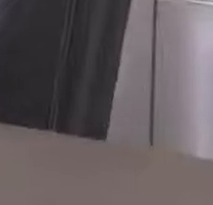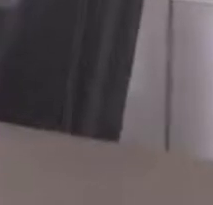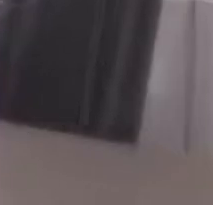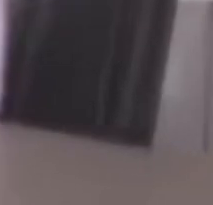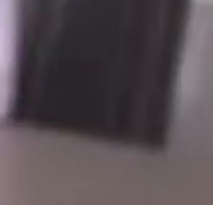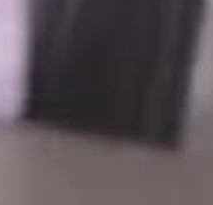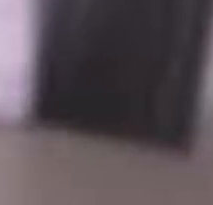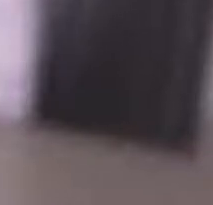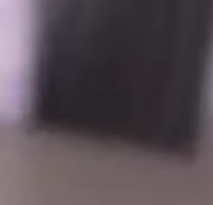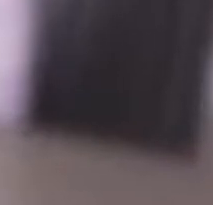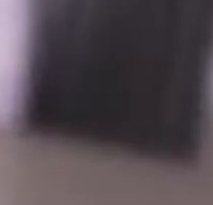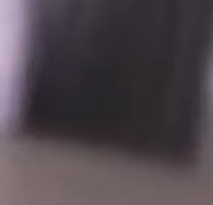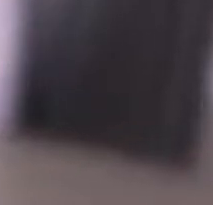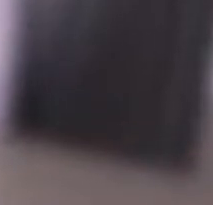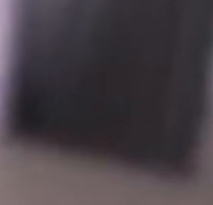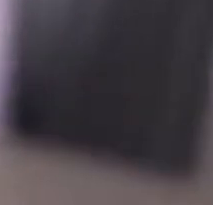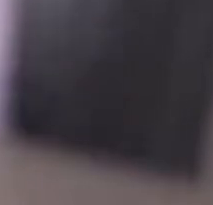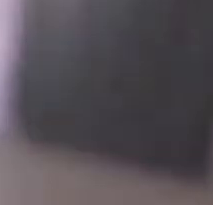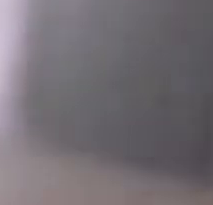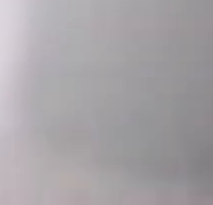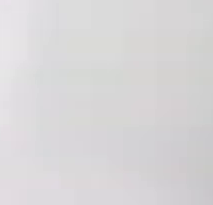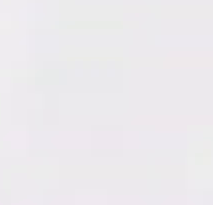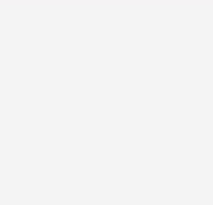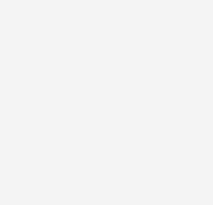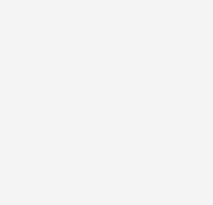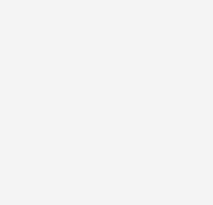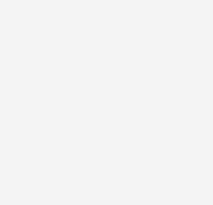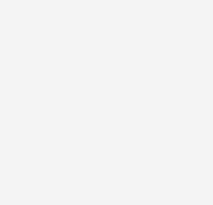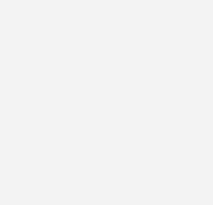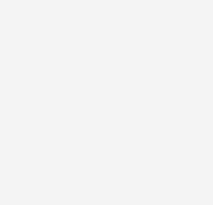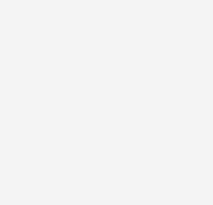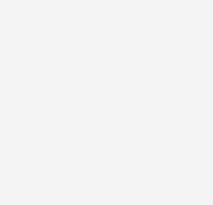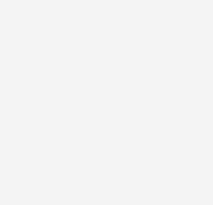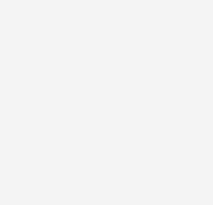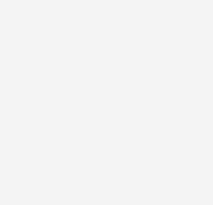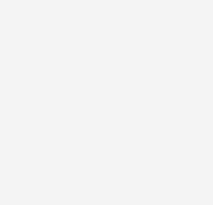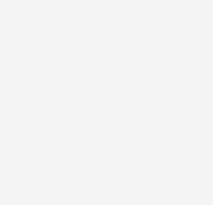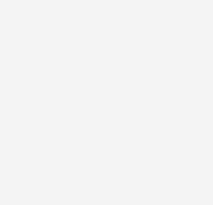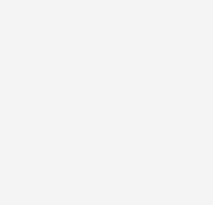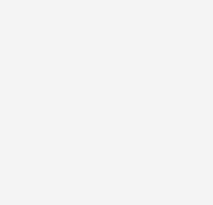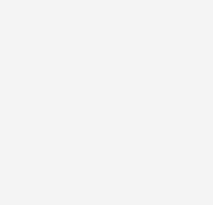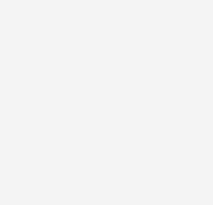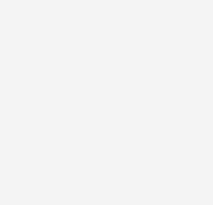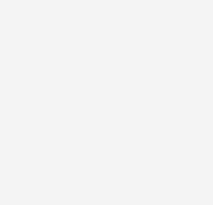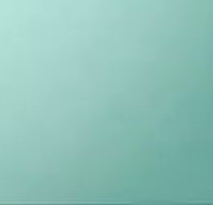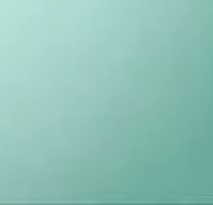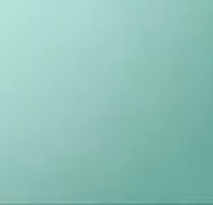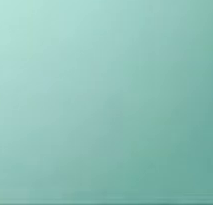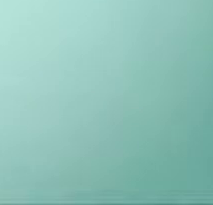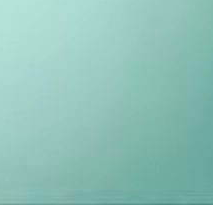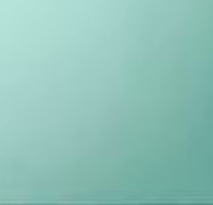sim, mas essa luta também é o que nos nutre. Homenagem do CFN aos nutricionistas.